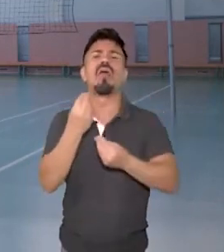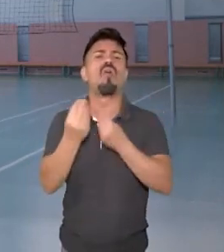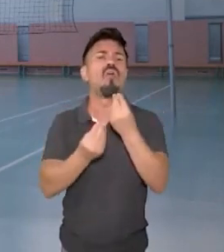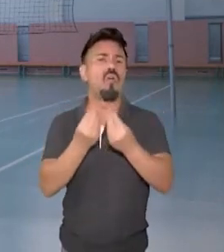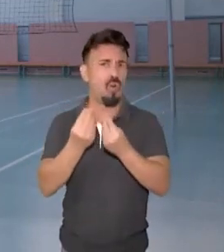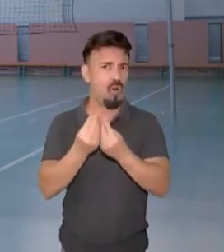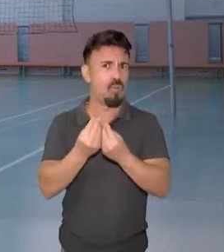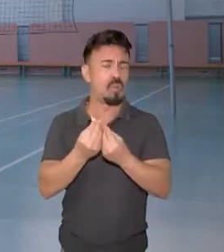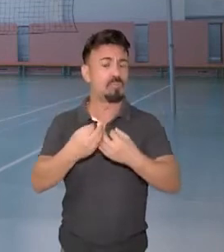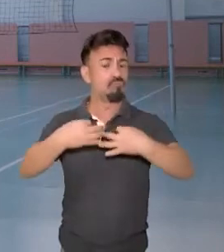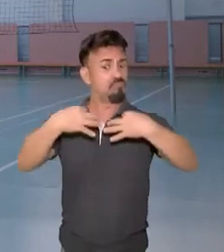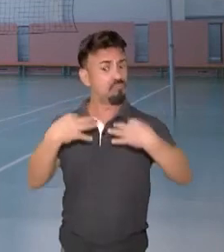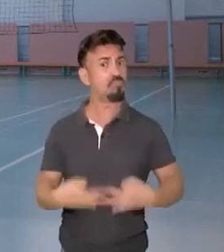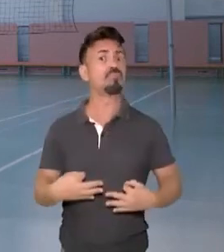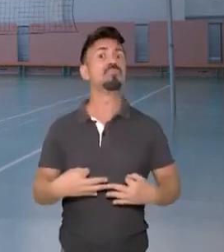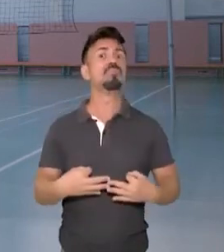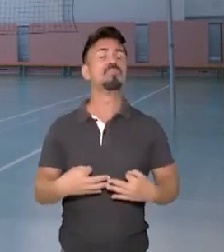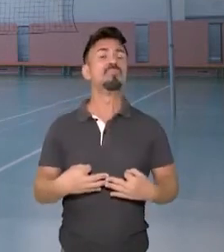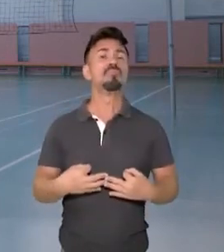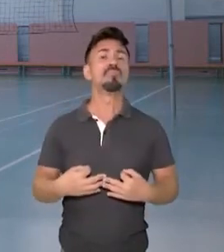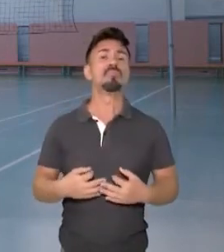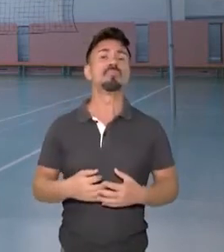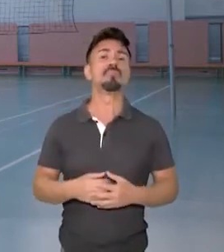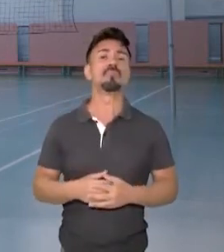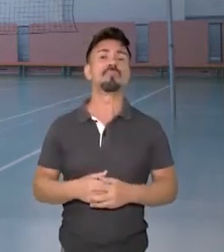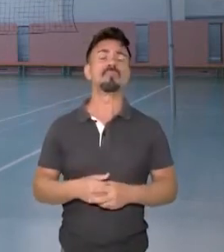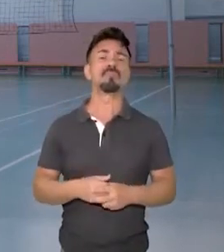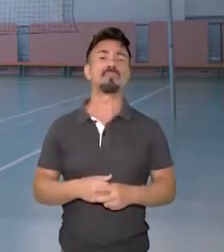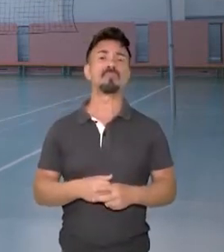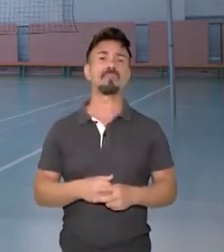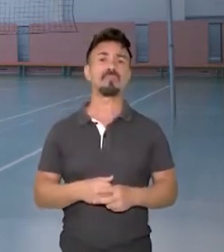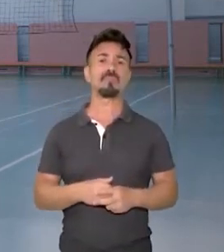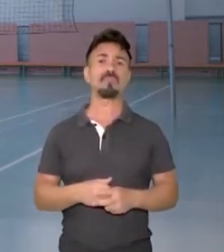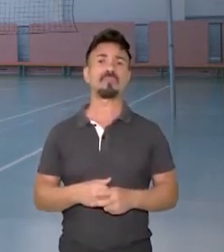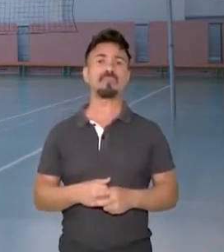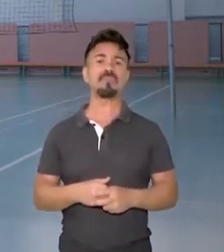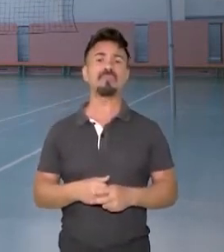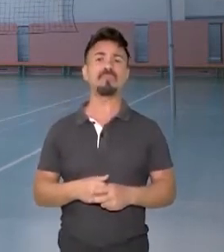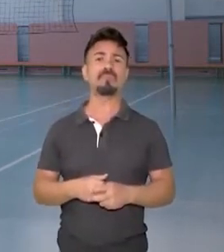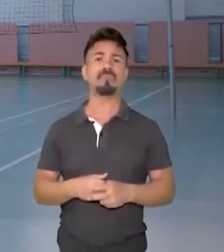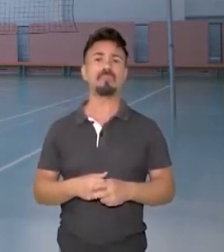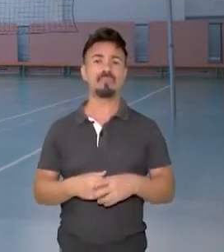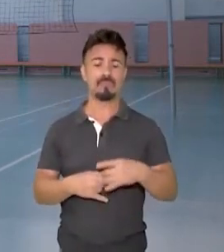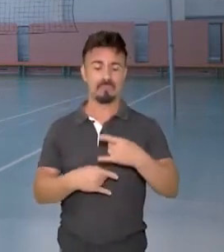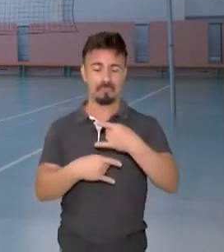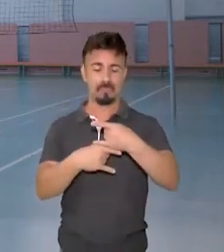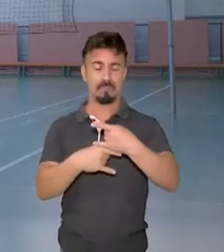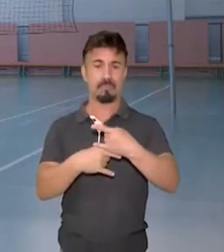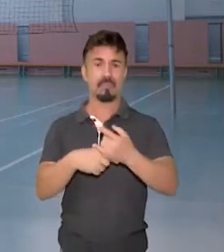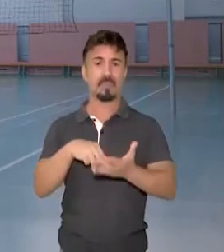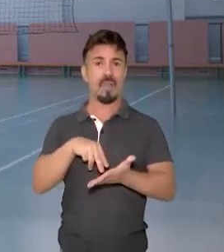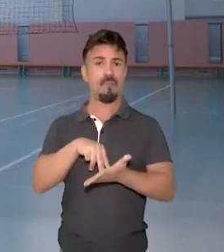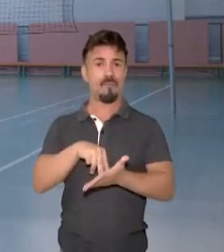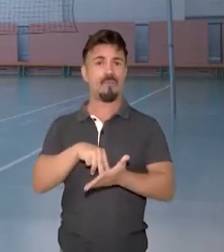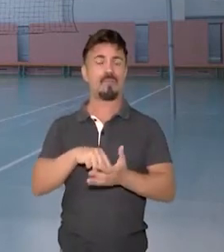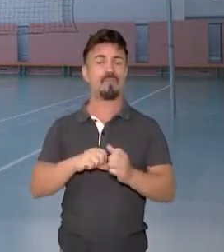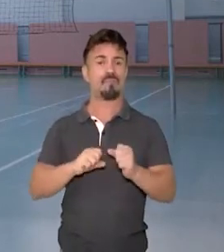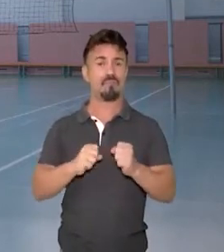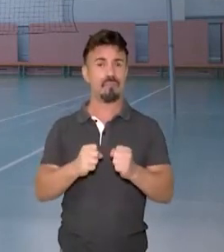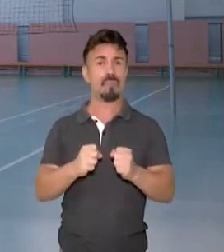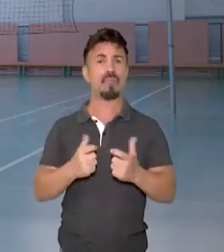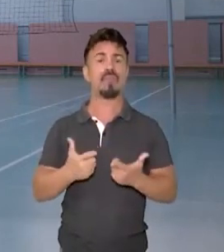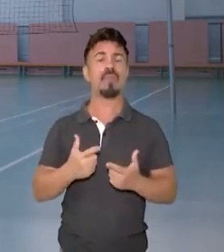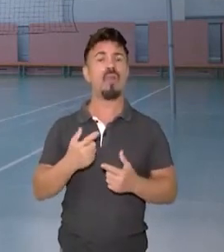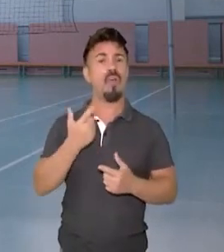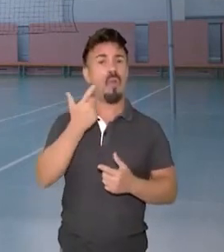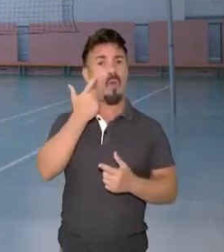podem fazer esse exercício de uma forma de uma forma sustentável para que evitem possíveis lesões tá bom